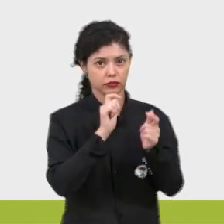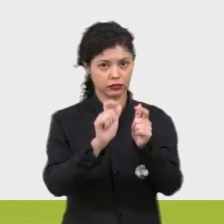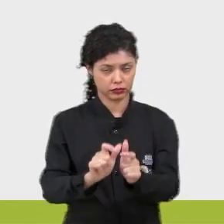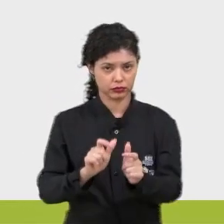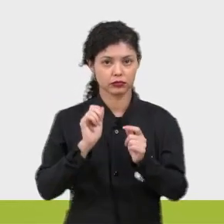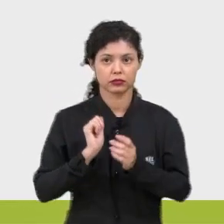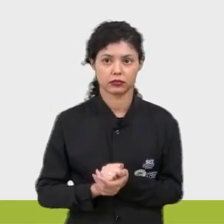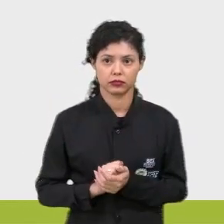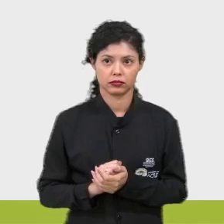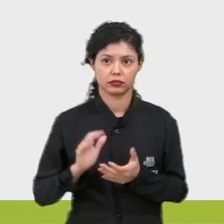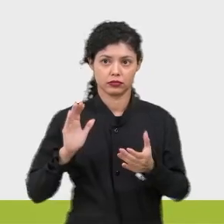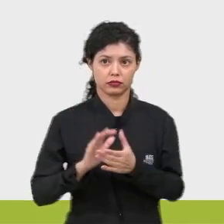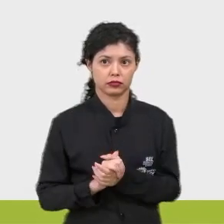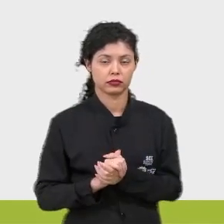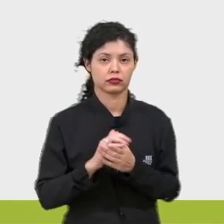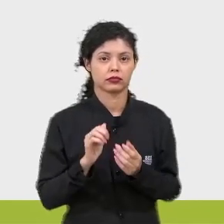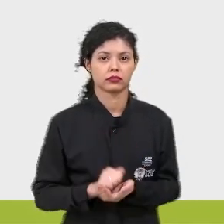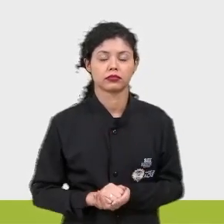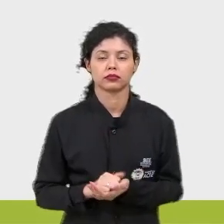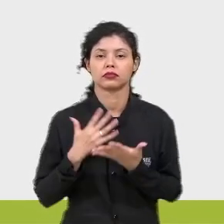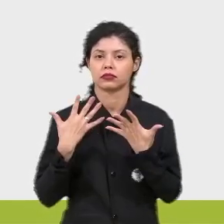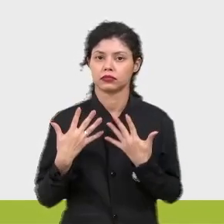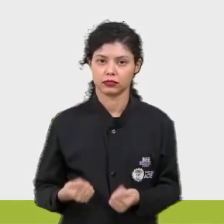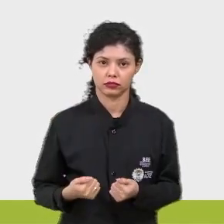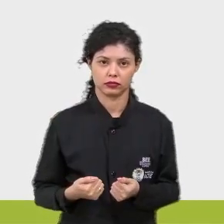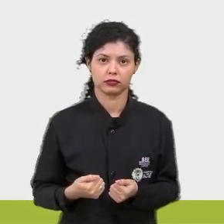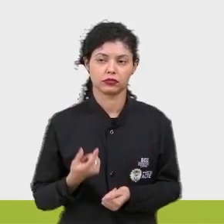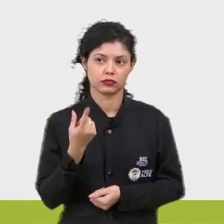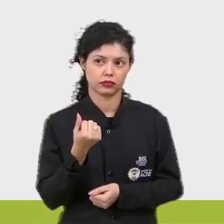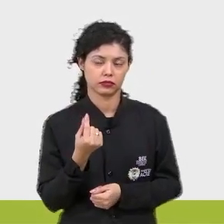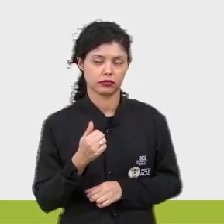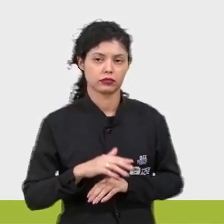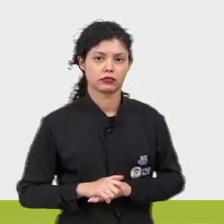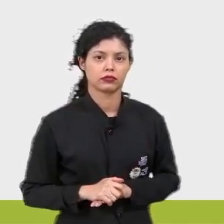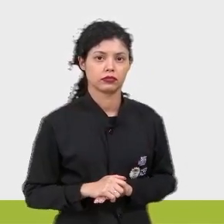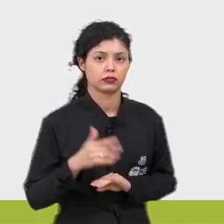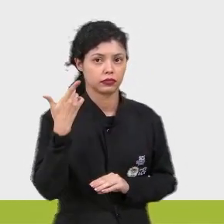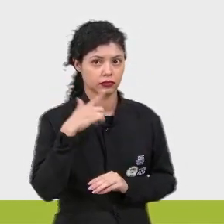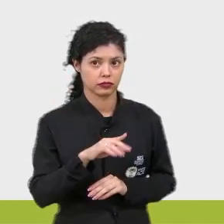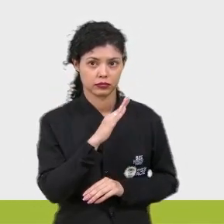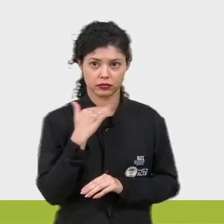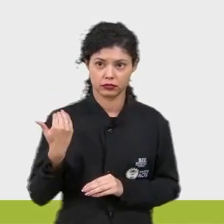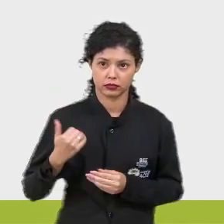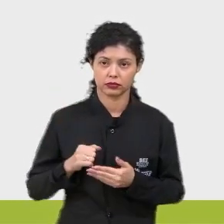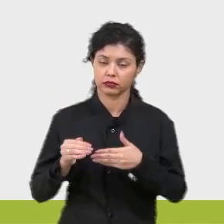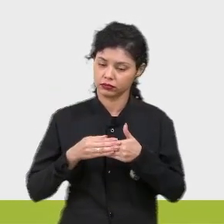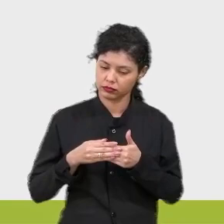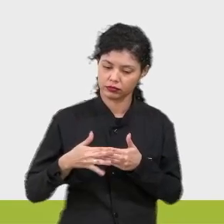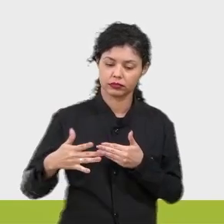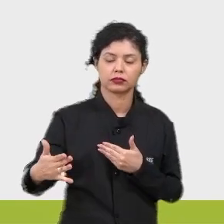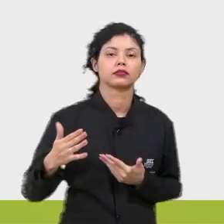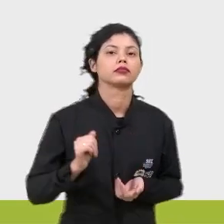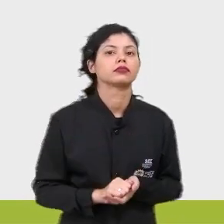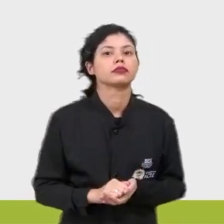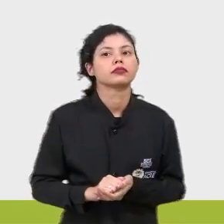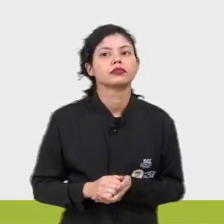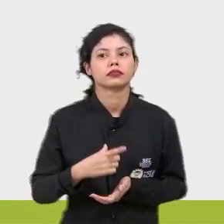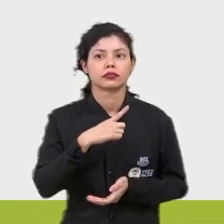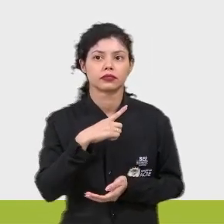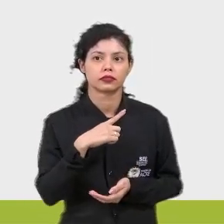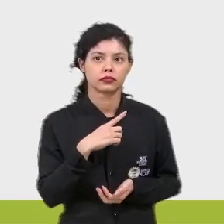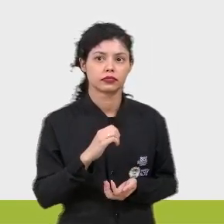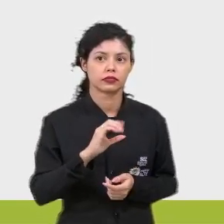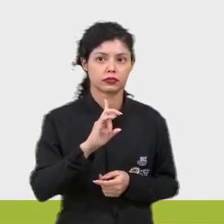um casal se dispõe a adotá-los por dinheiro. O garoto morre no trajeto e é enterrado por